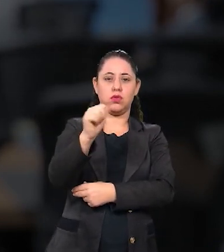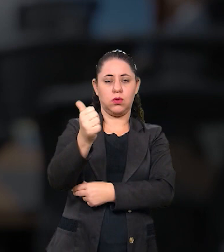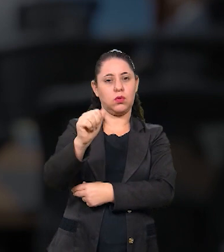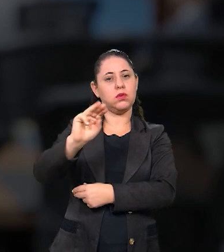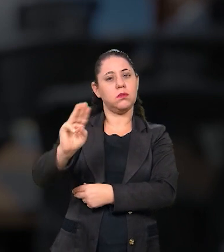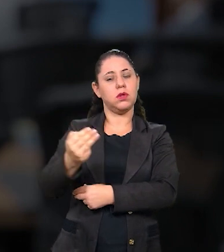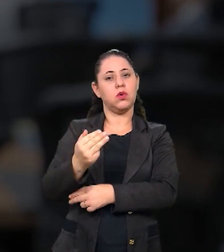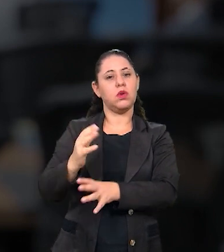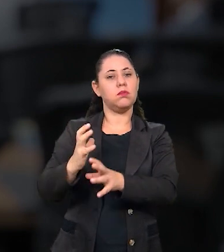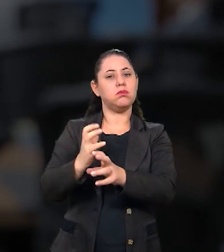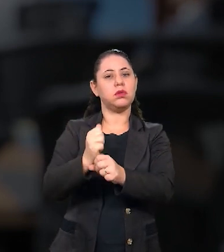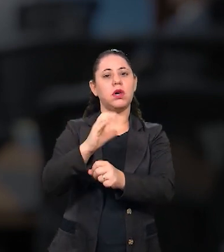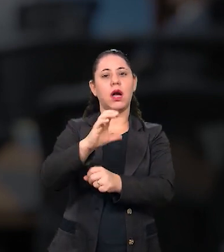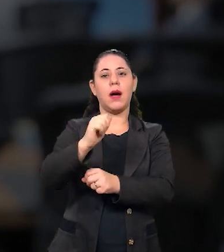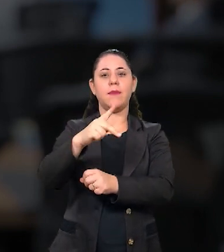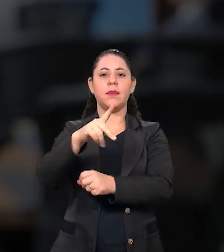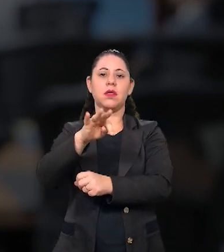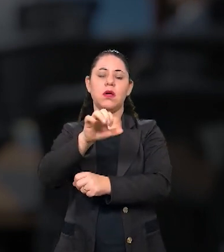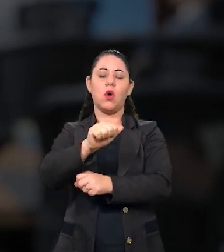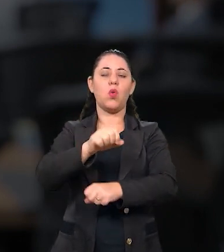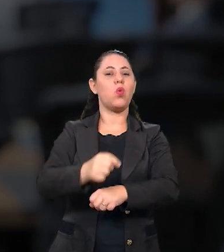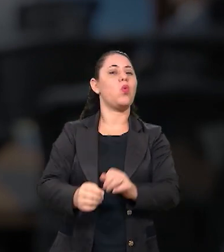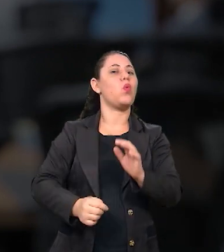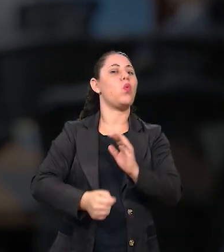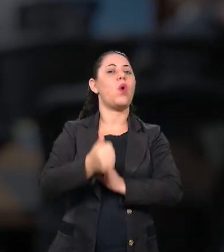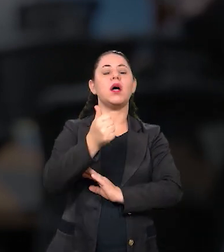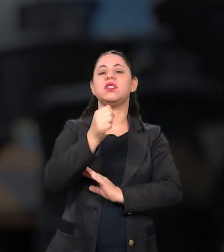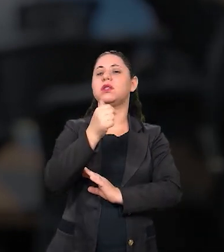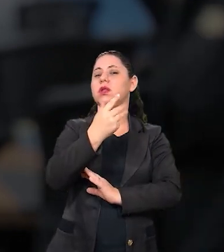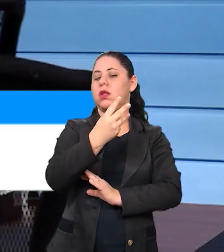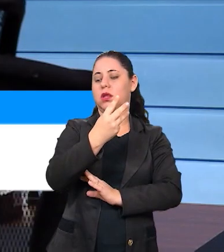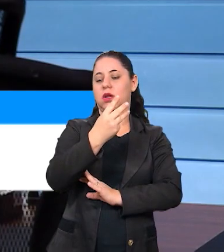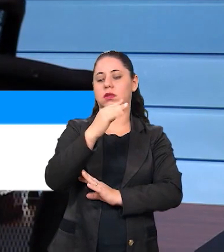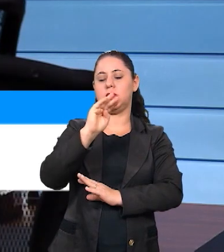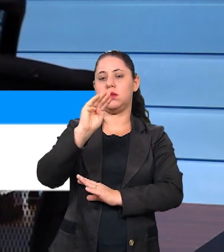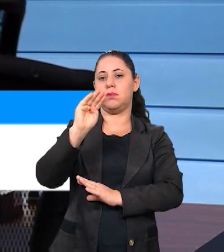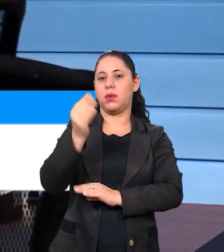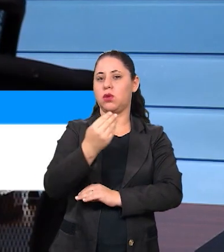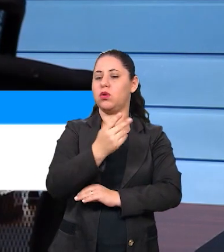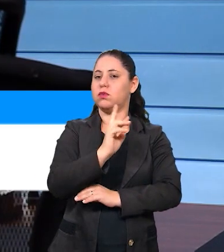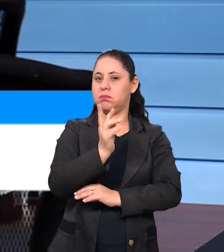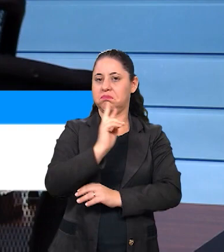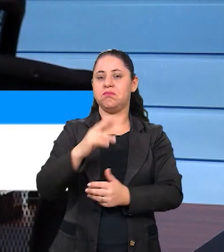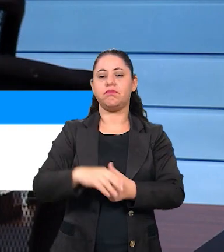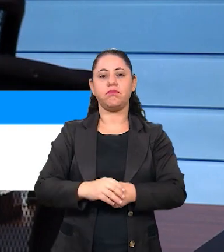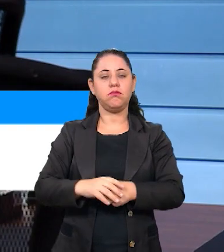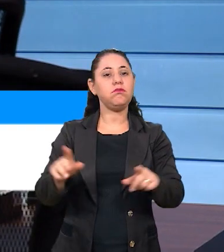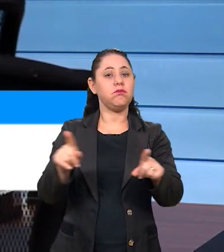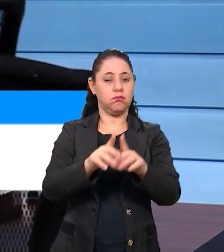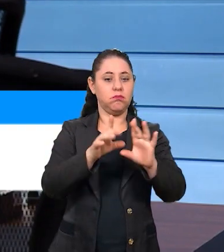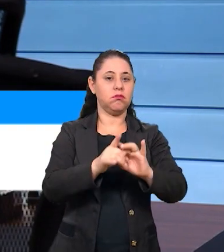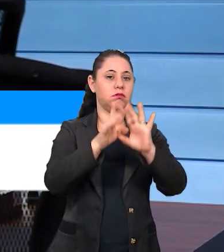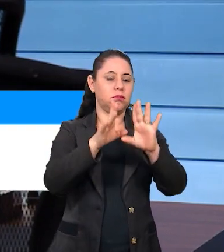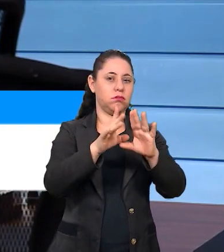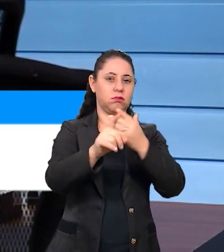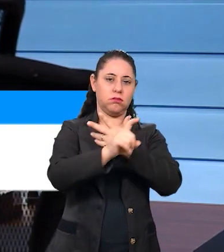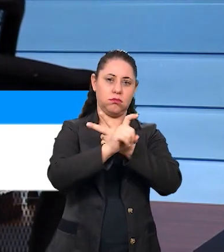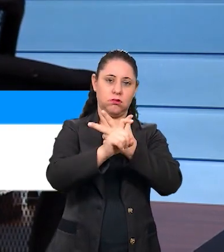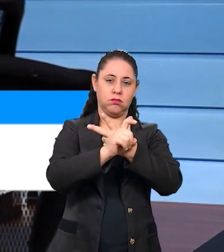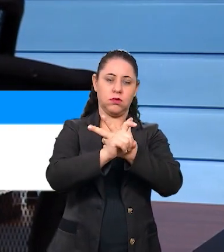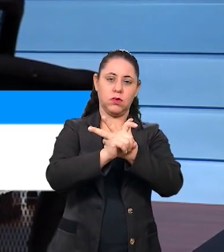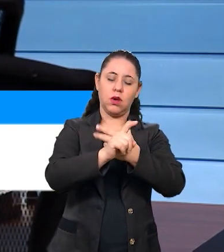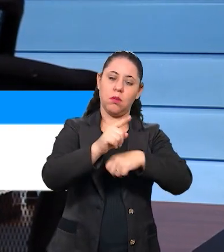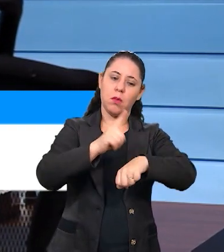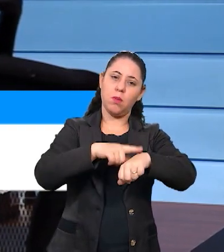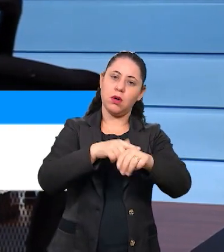reais e as de capital quase 3 bilhões de reais. O projeto também autoriza o Poder Executivo,